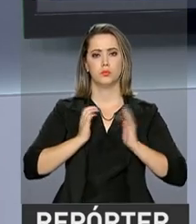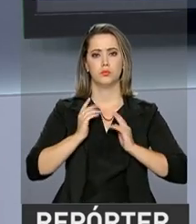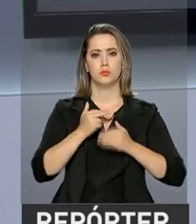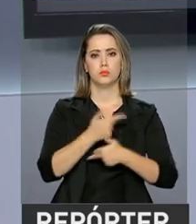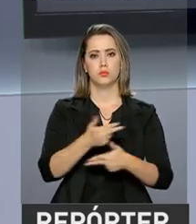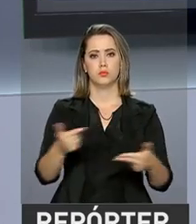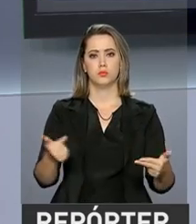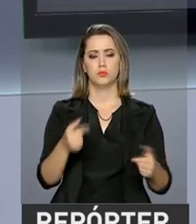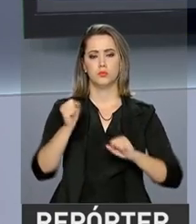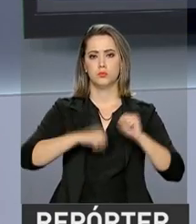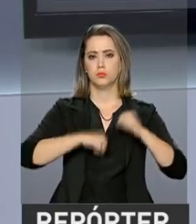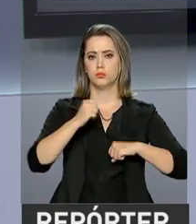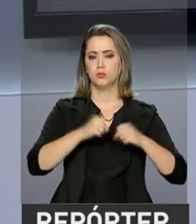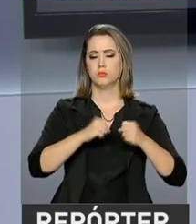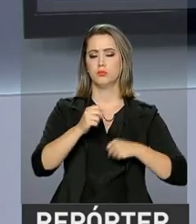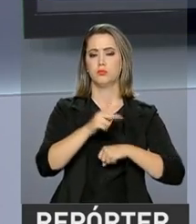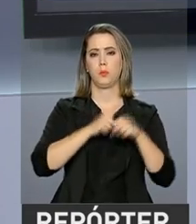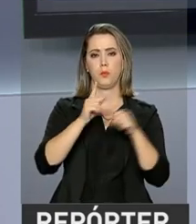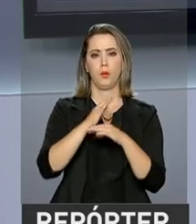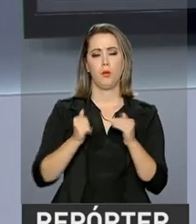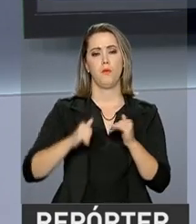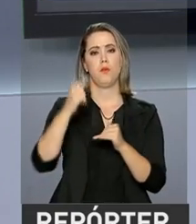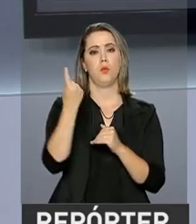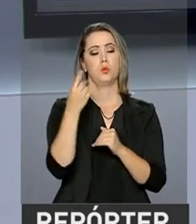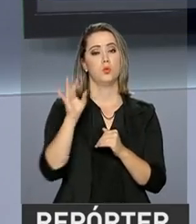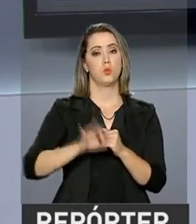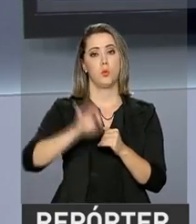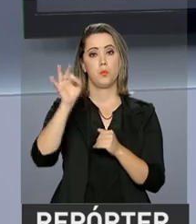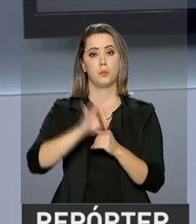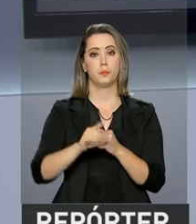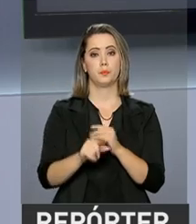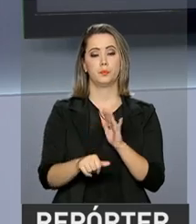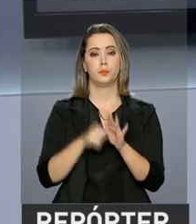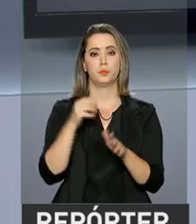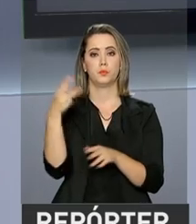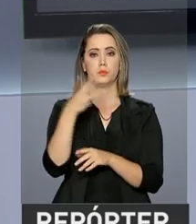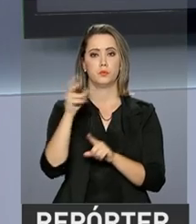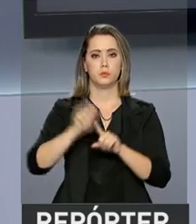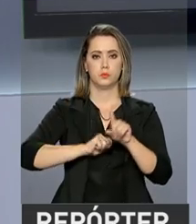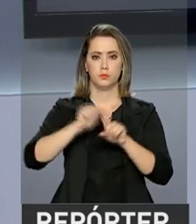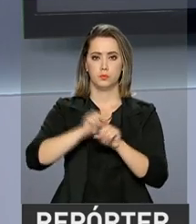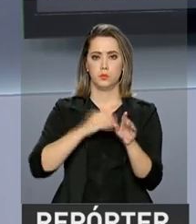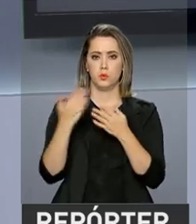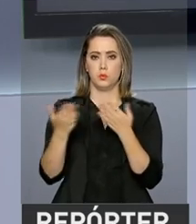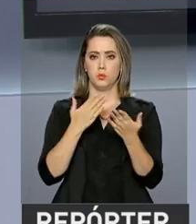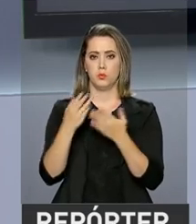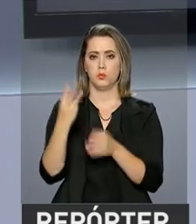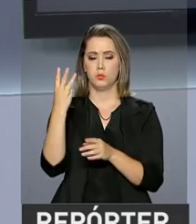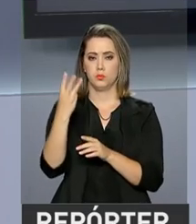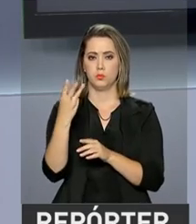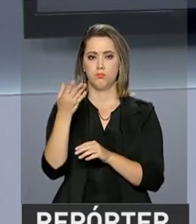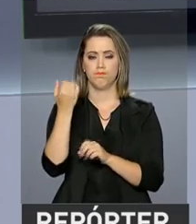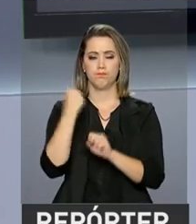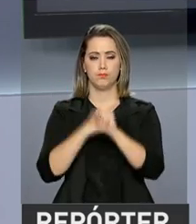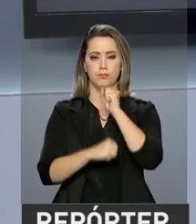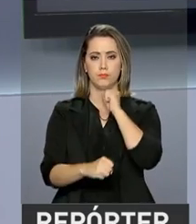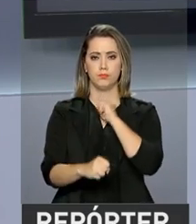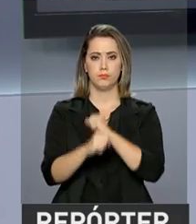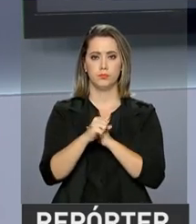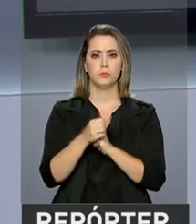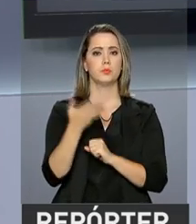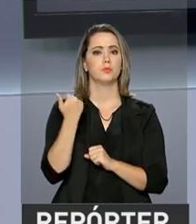e riquezas produzidos no país teve alta de 1% no primeiro trimestre do ano se comparado com os três últimos meses